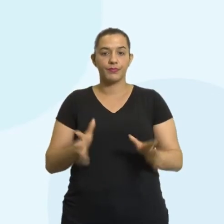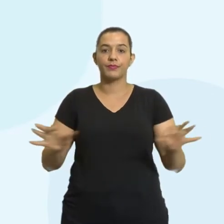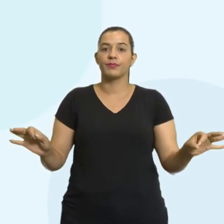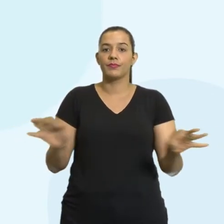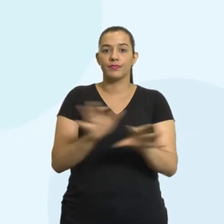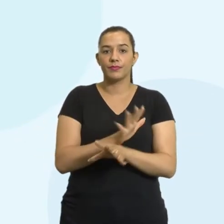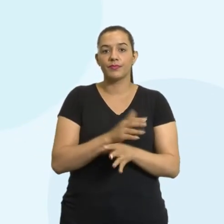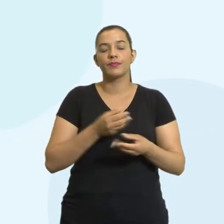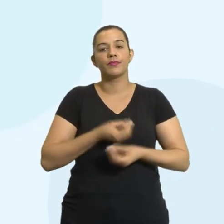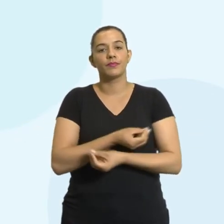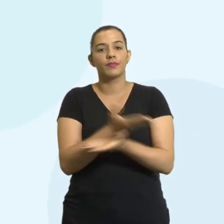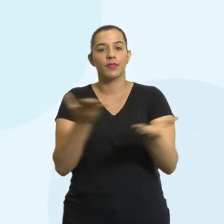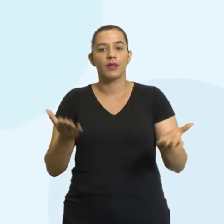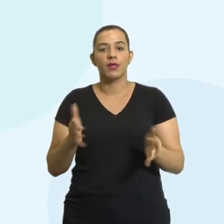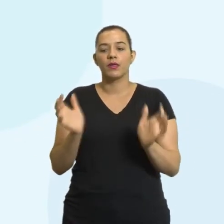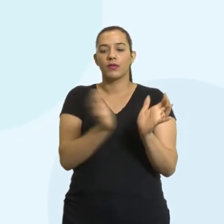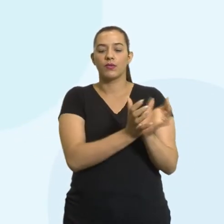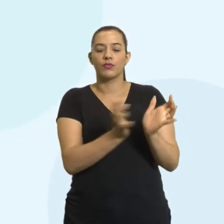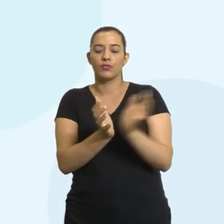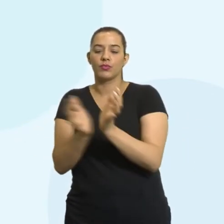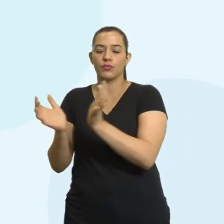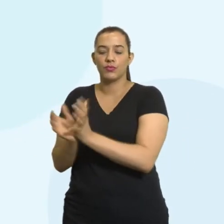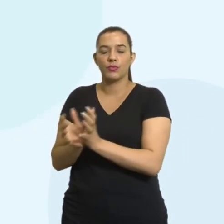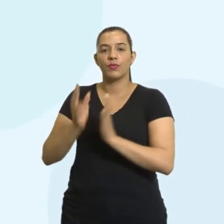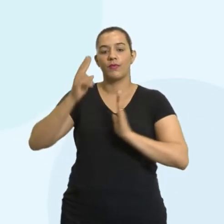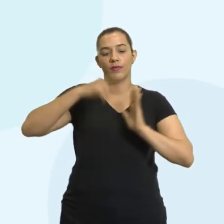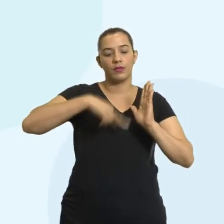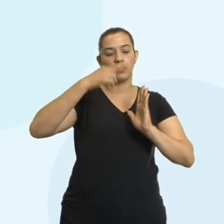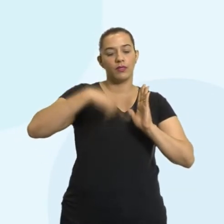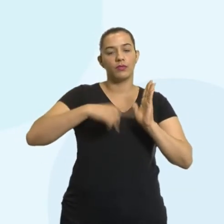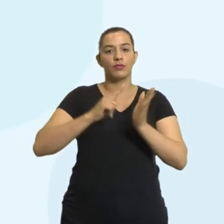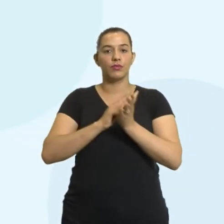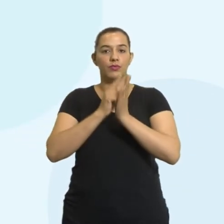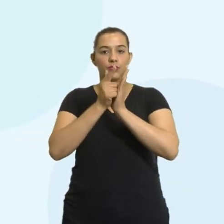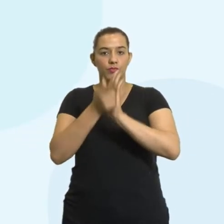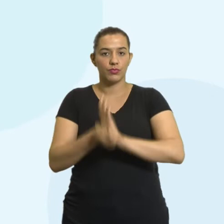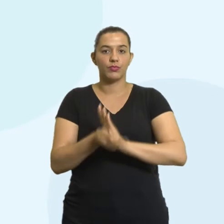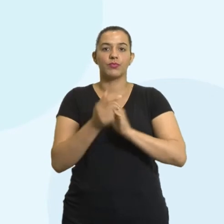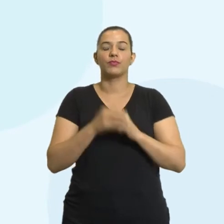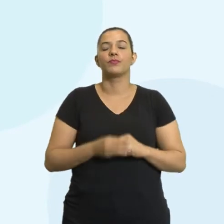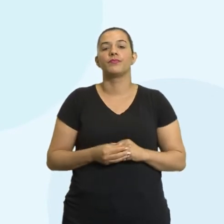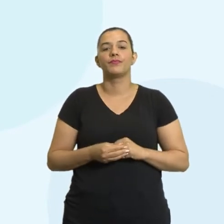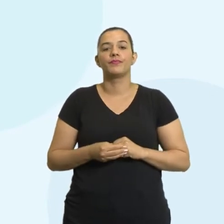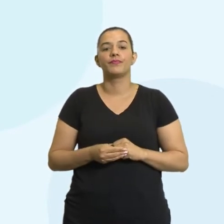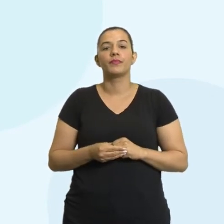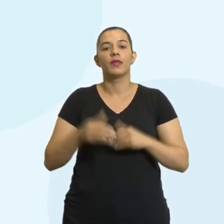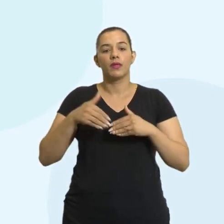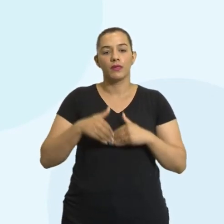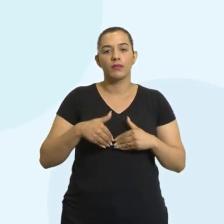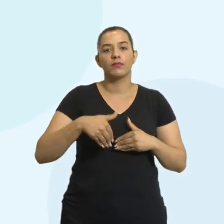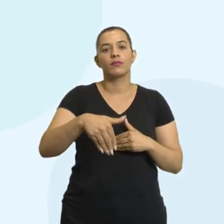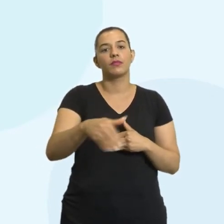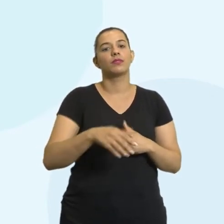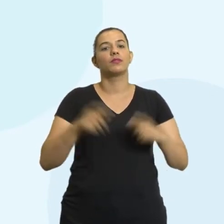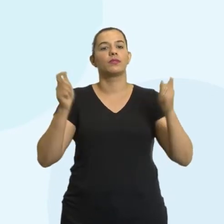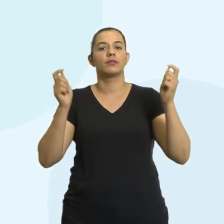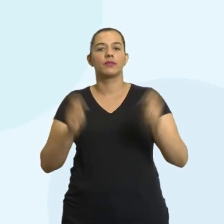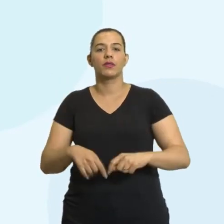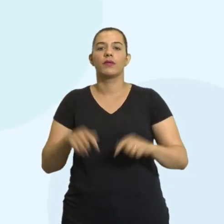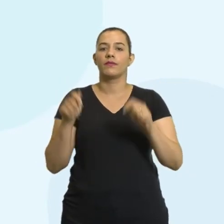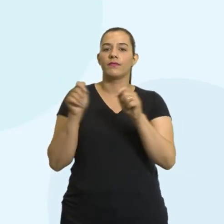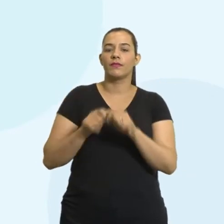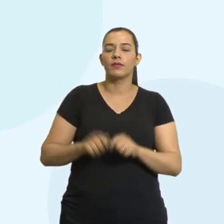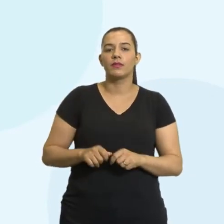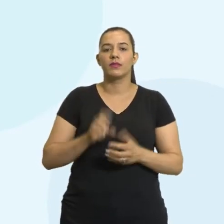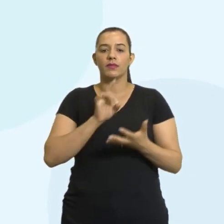grupos farão a leitura desses gêneros textuais, desses textos. E a partir disso, eles vão